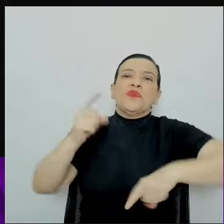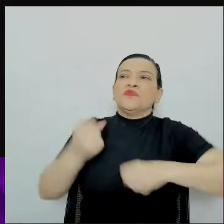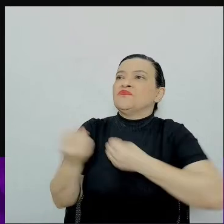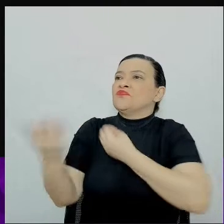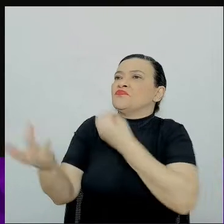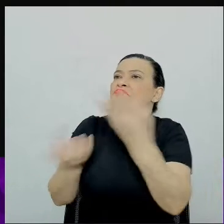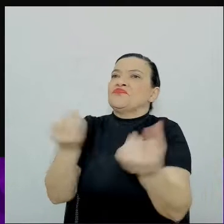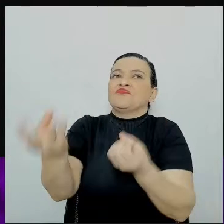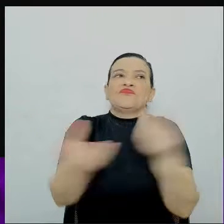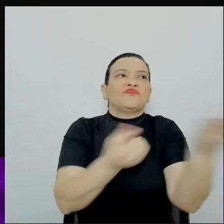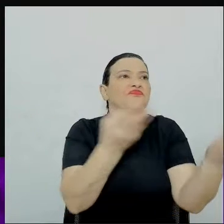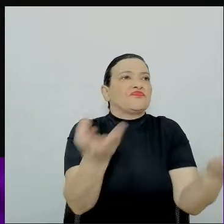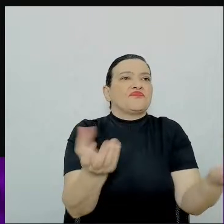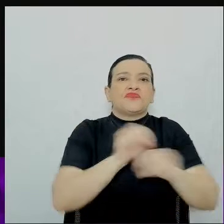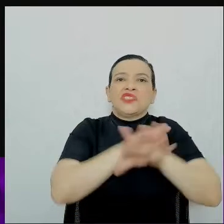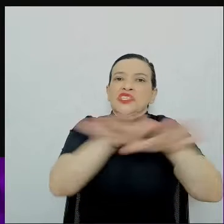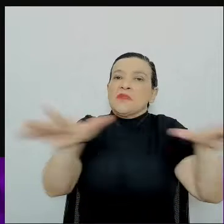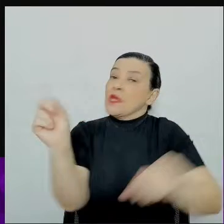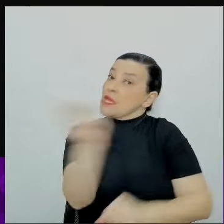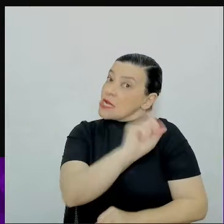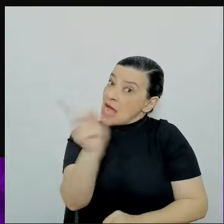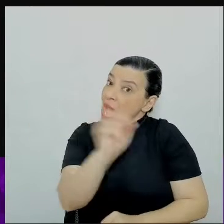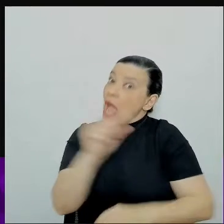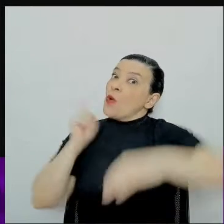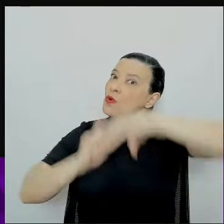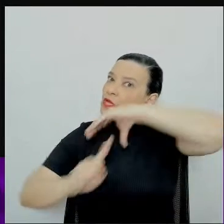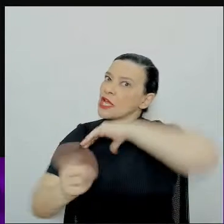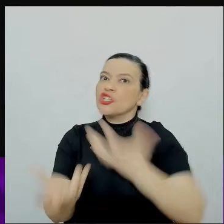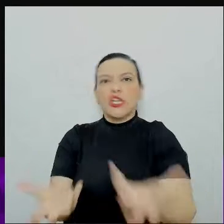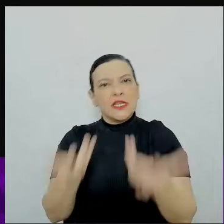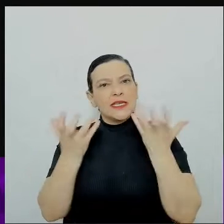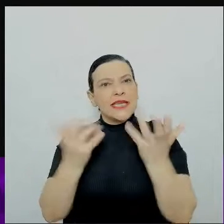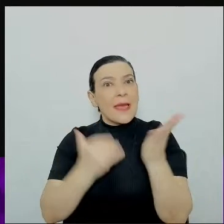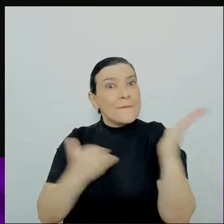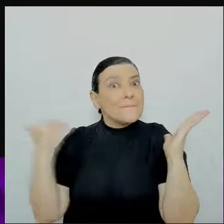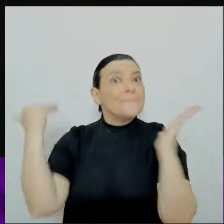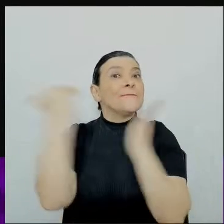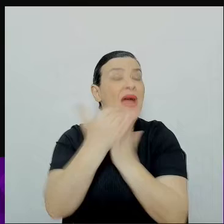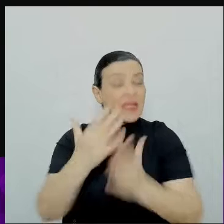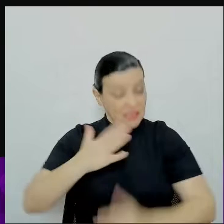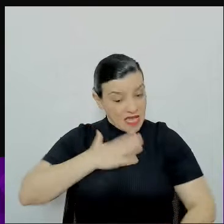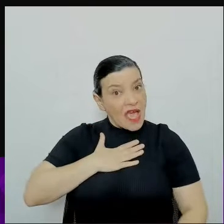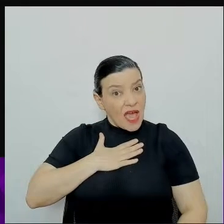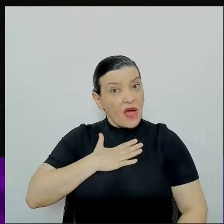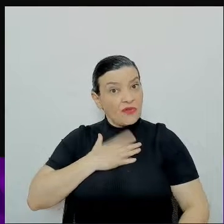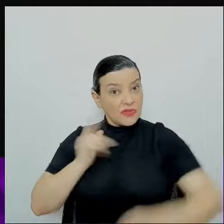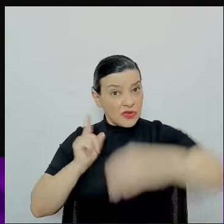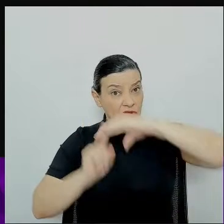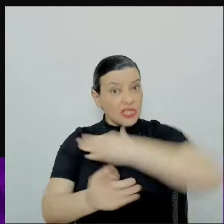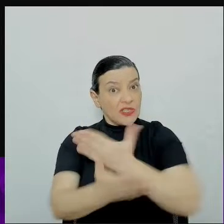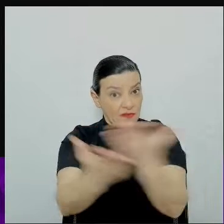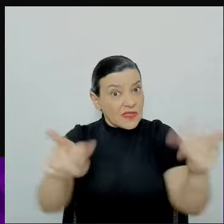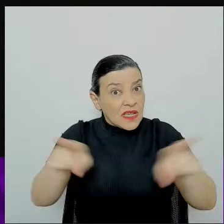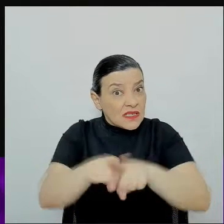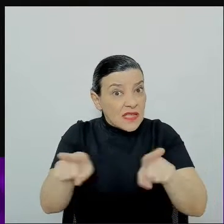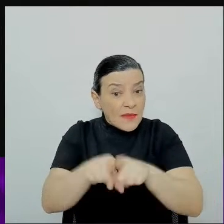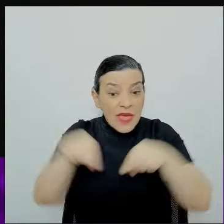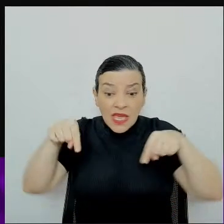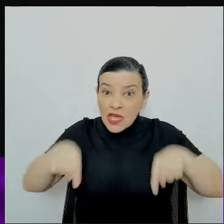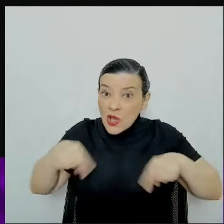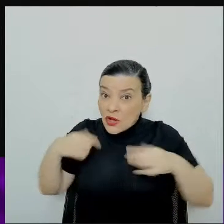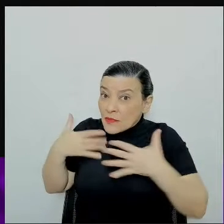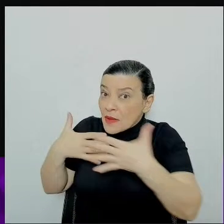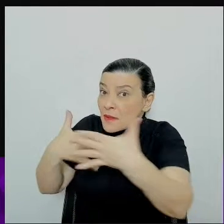produtos. Então, nós, enquanto clientes, eu sou uma cliente, você é um cliente também. A experiência digital que a gente está vivendo é um meio de prestação